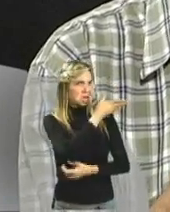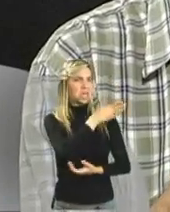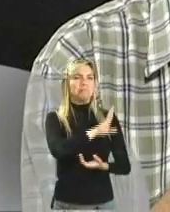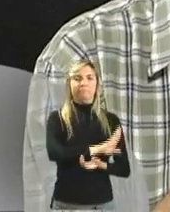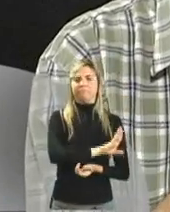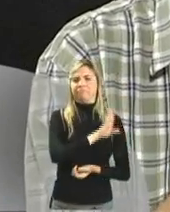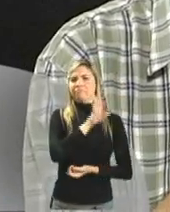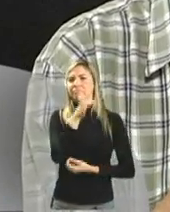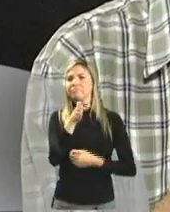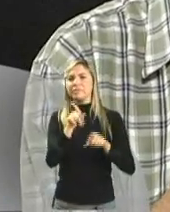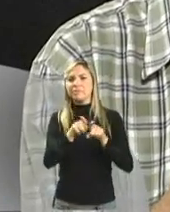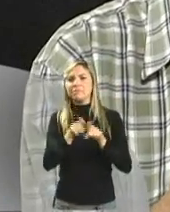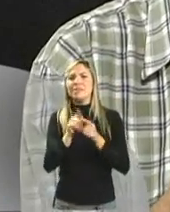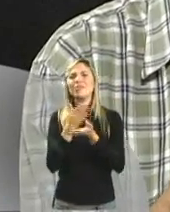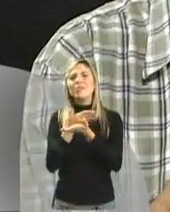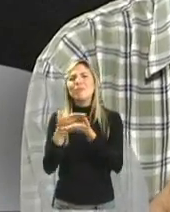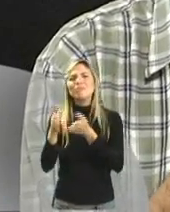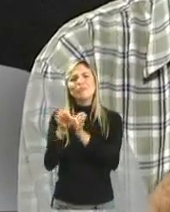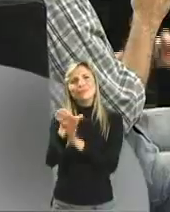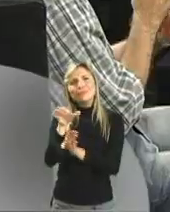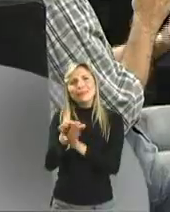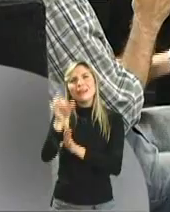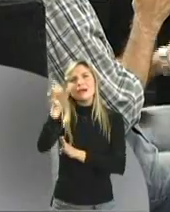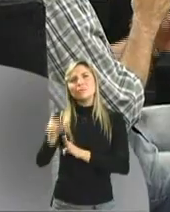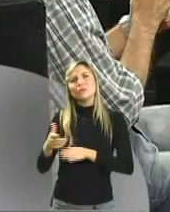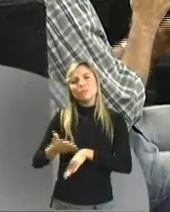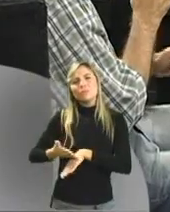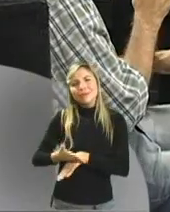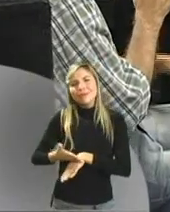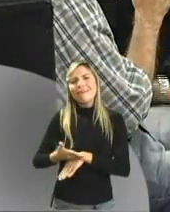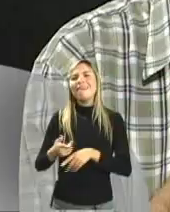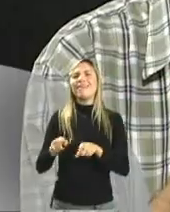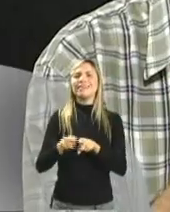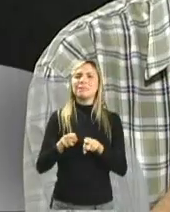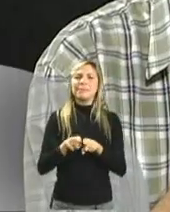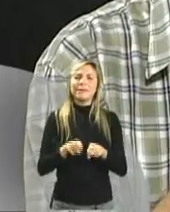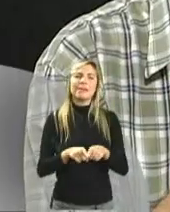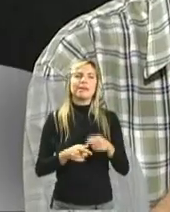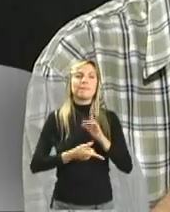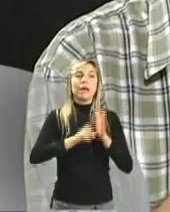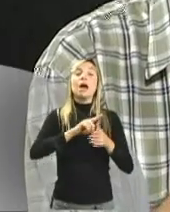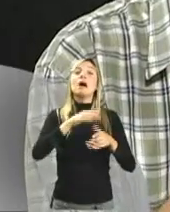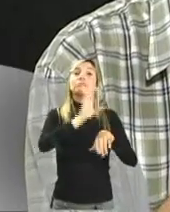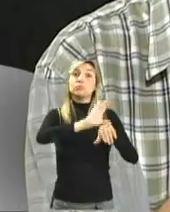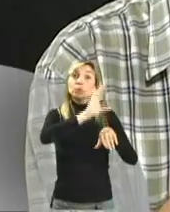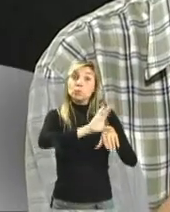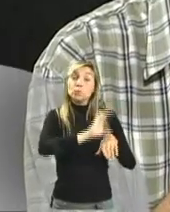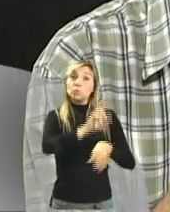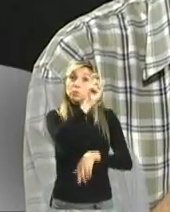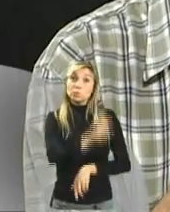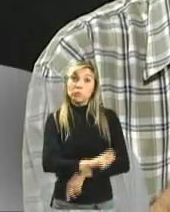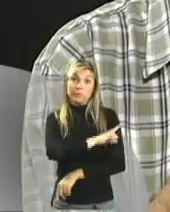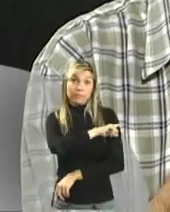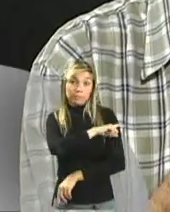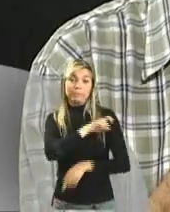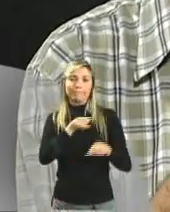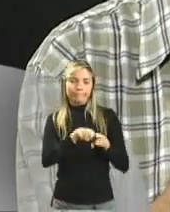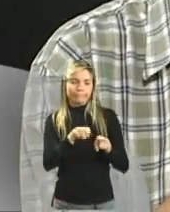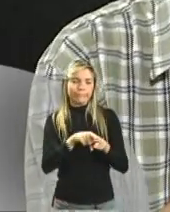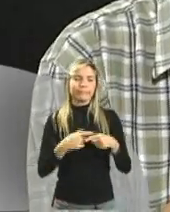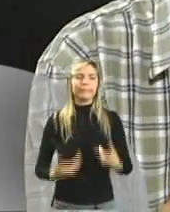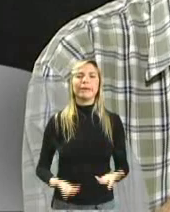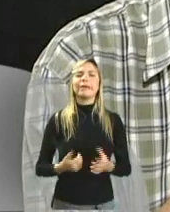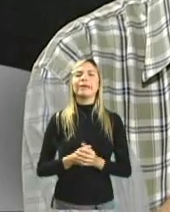hospitalar, trabalhamos a atenção primária, né? Agora fizemos essa abordagem com os profissionais também.